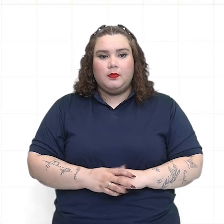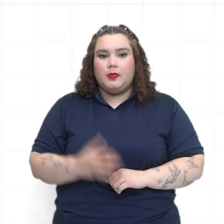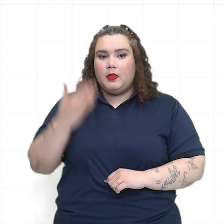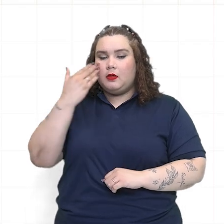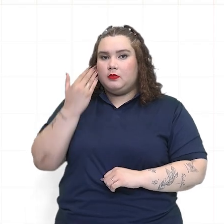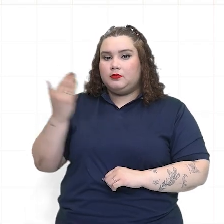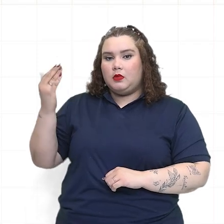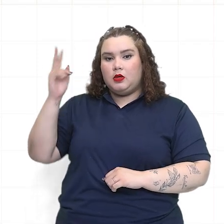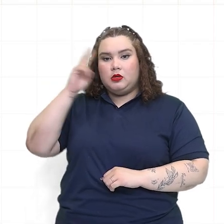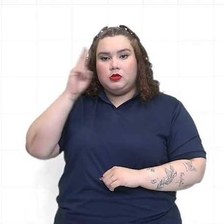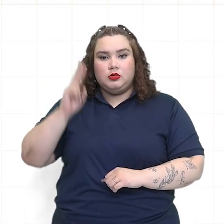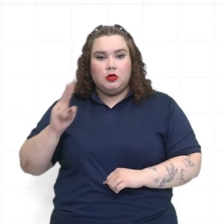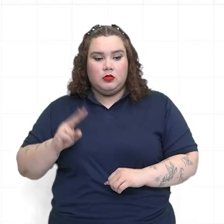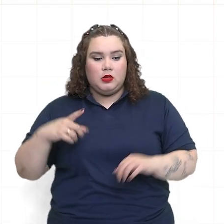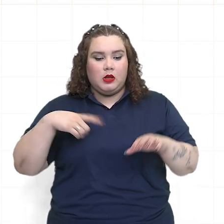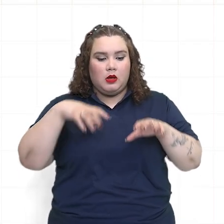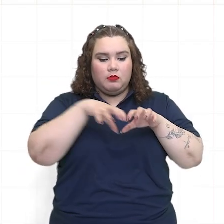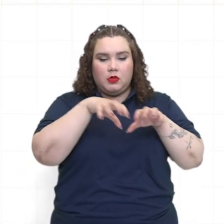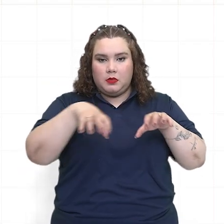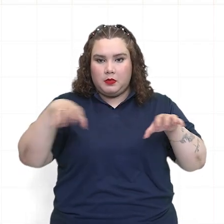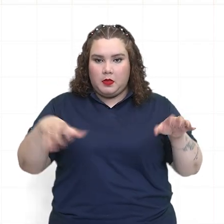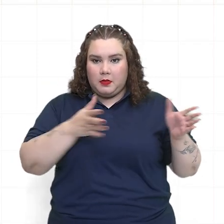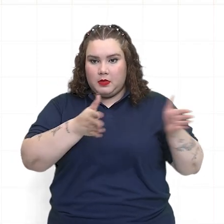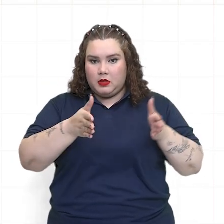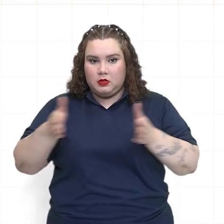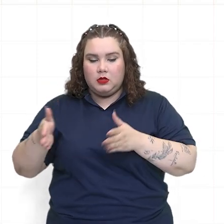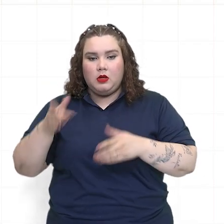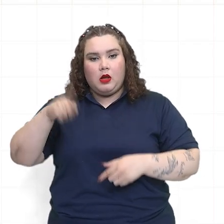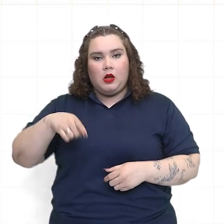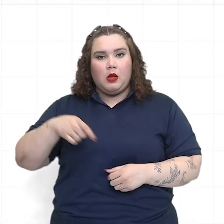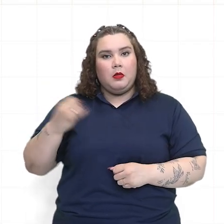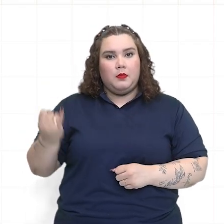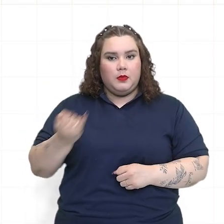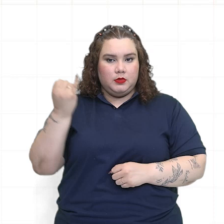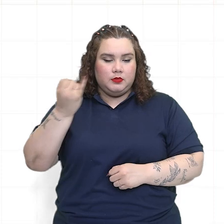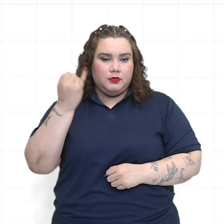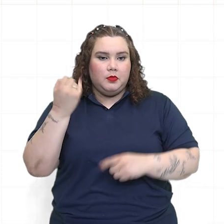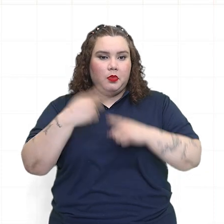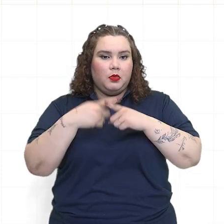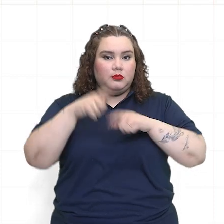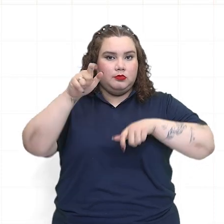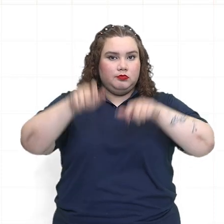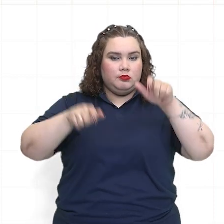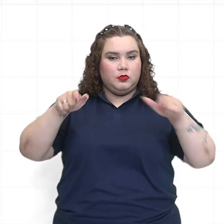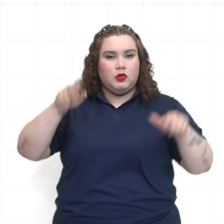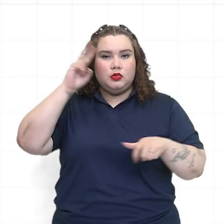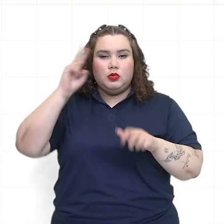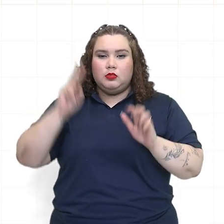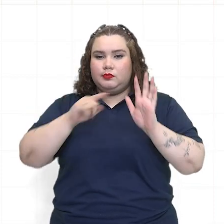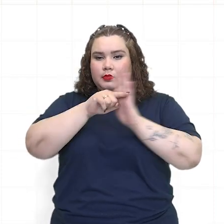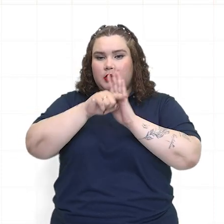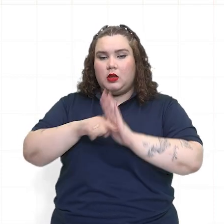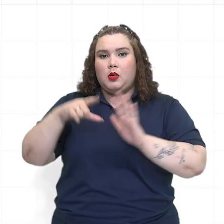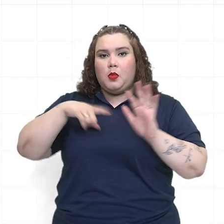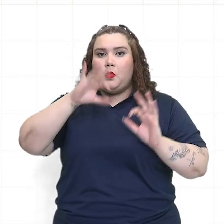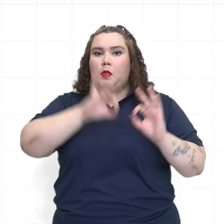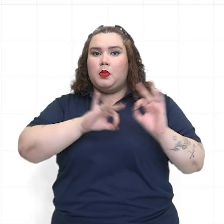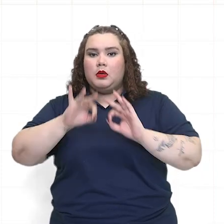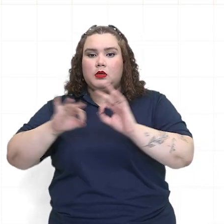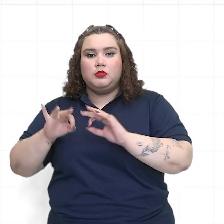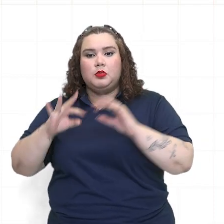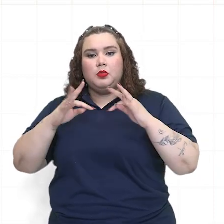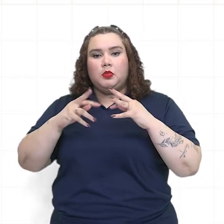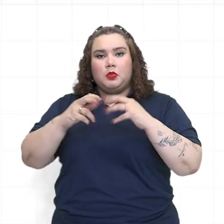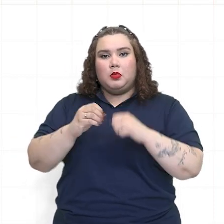A divisão da história em períodos ela é essencial para os historiadores organizarem